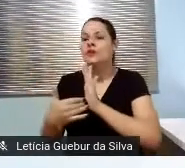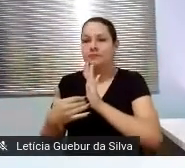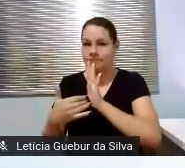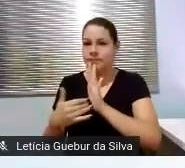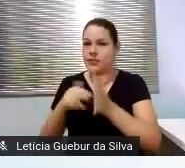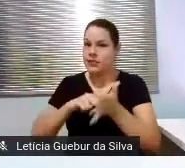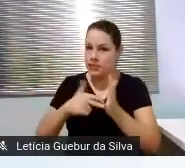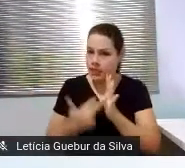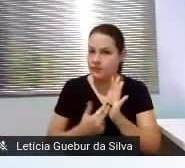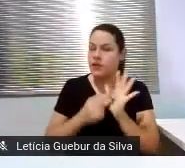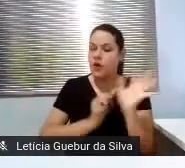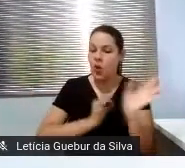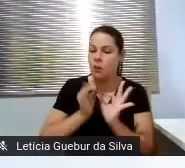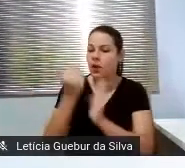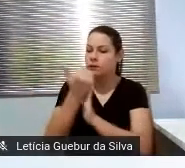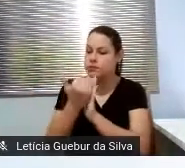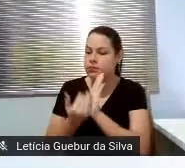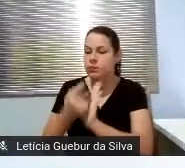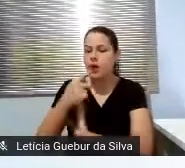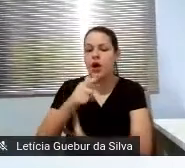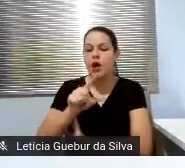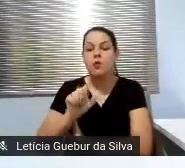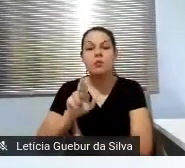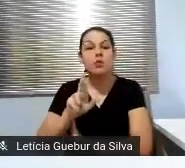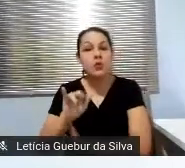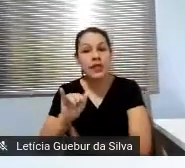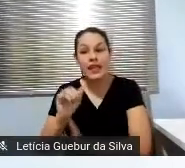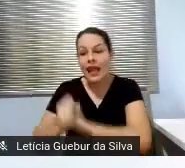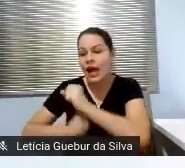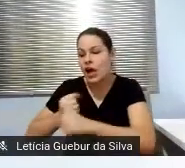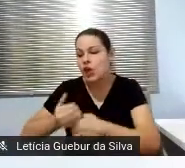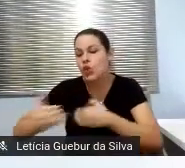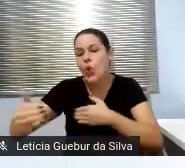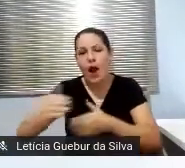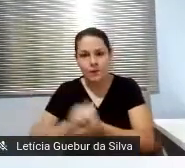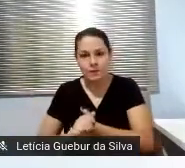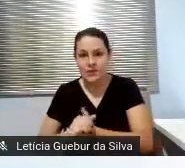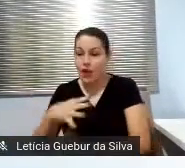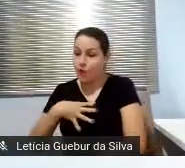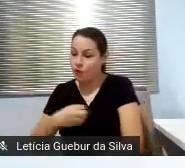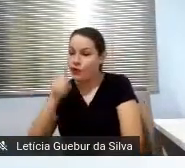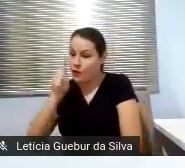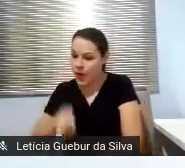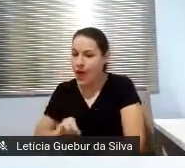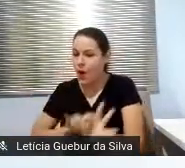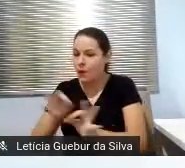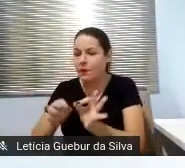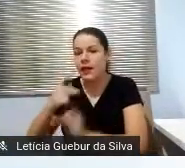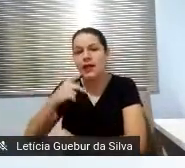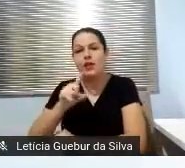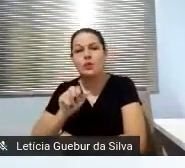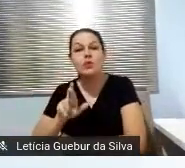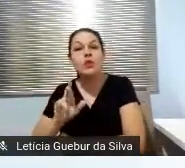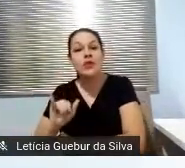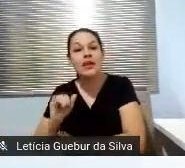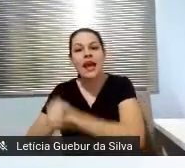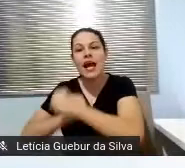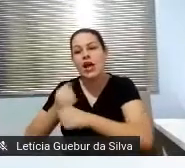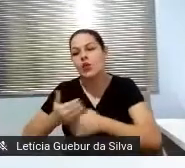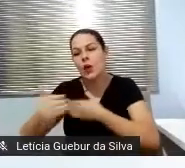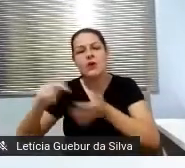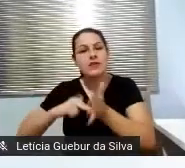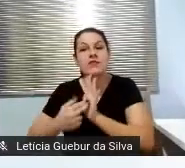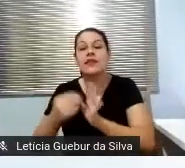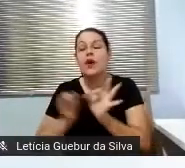Né? Ele chega e quer todos os brinquedos. Então, o filho é o plano plurianual, ou seja, É. aquele programa extenso que vale por